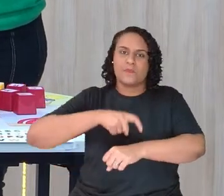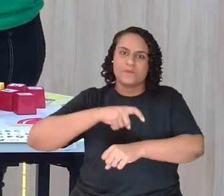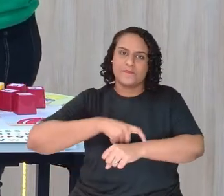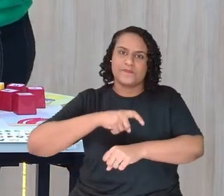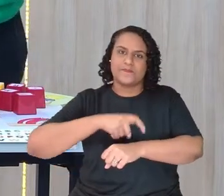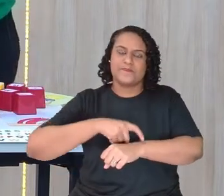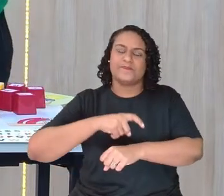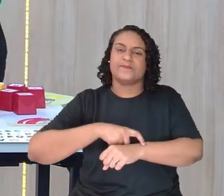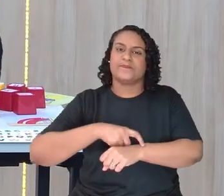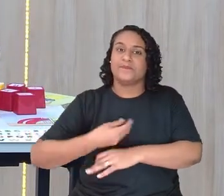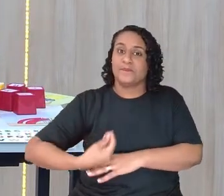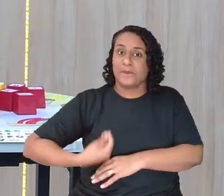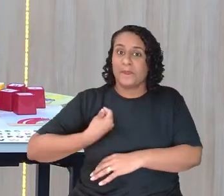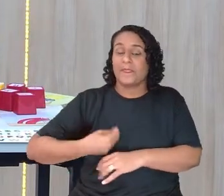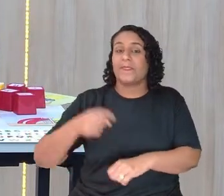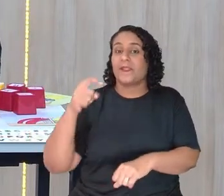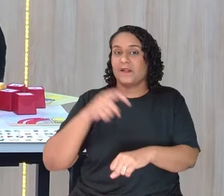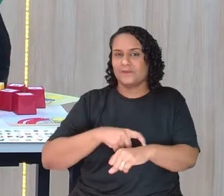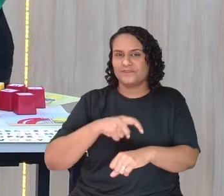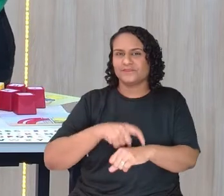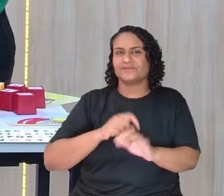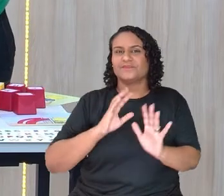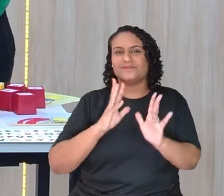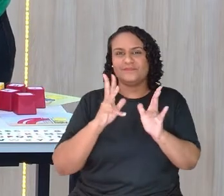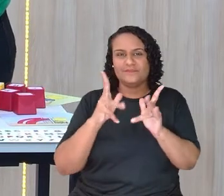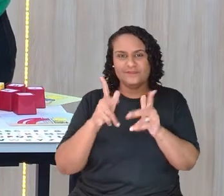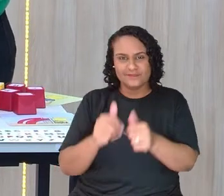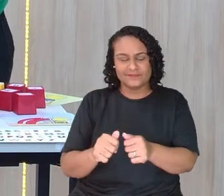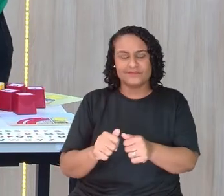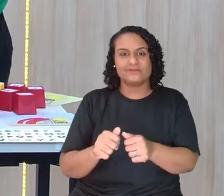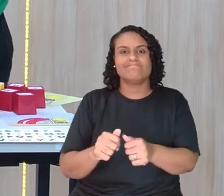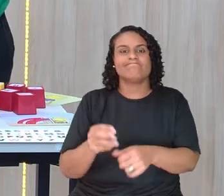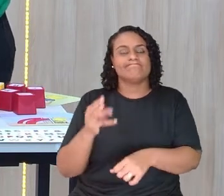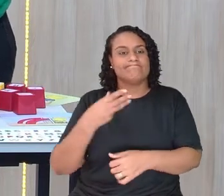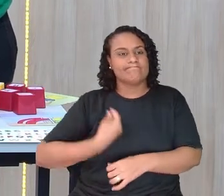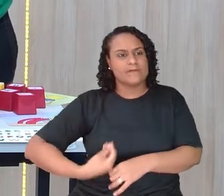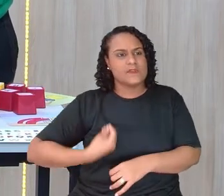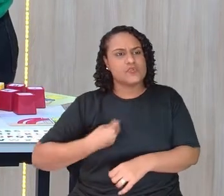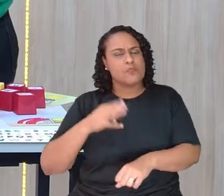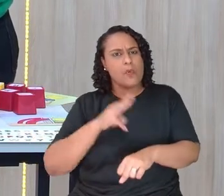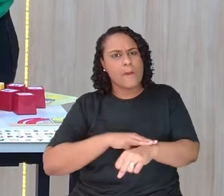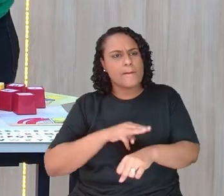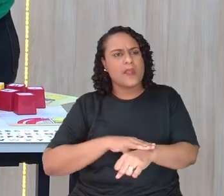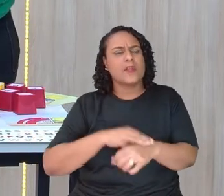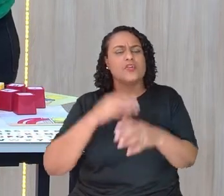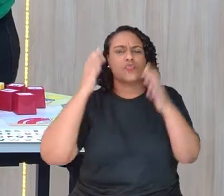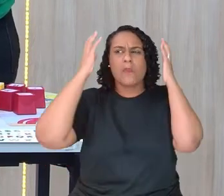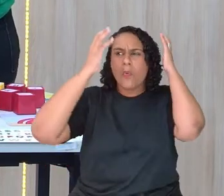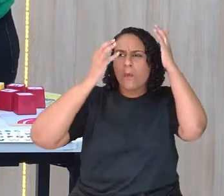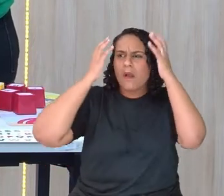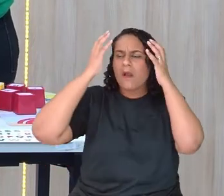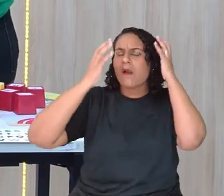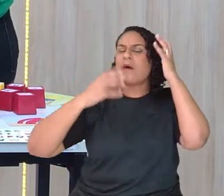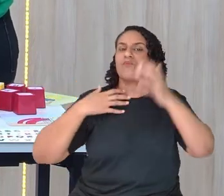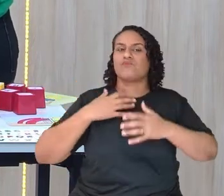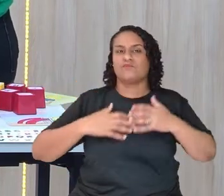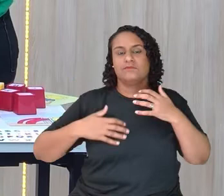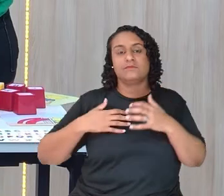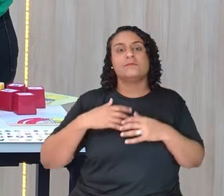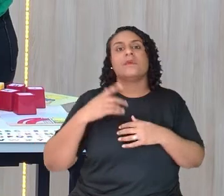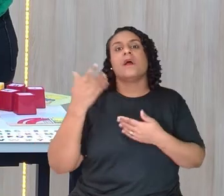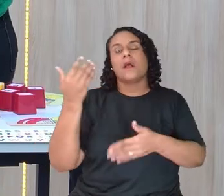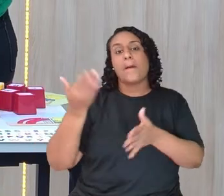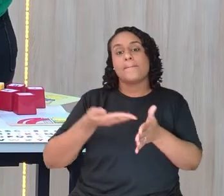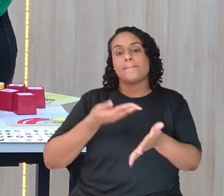que existe um tempo para tudo, que existe um momento de tomar um banho, que existe um momento, então isso faz parte